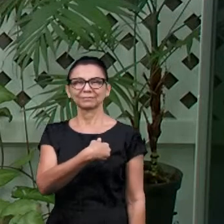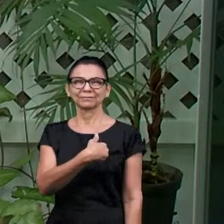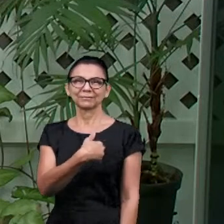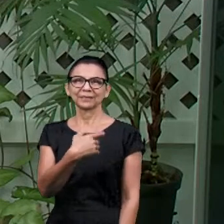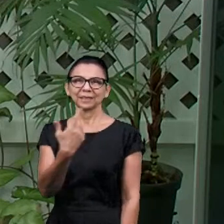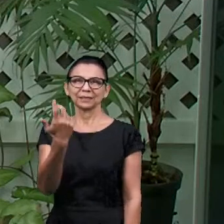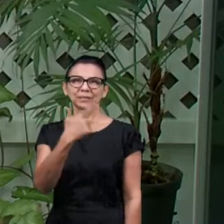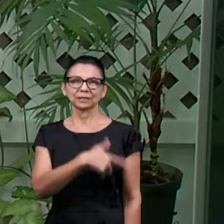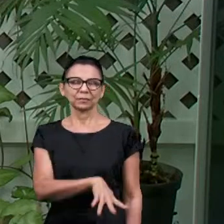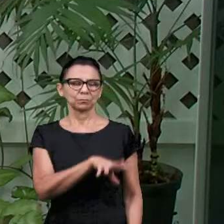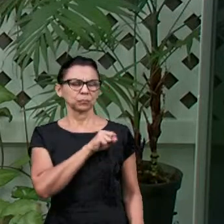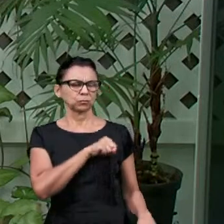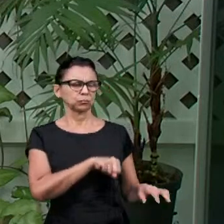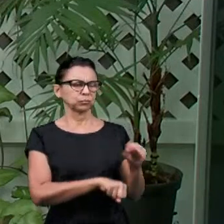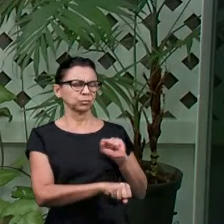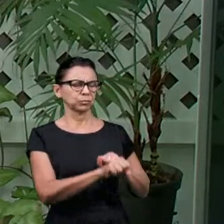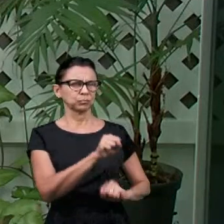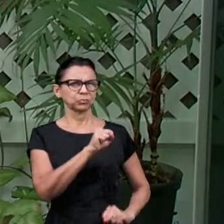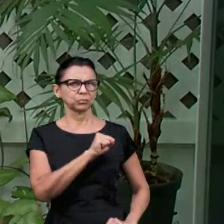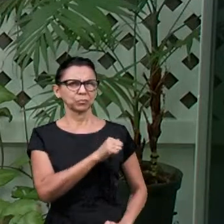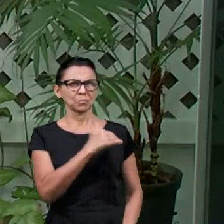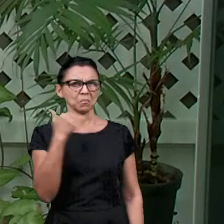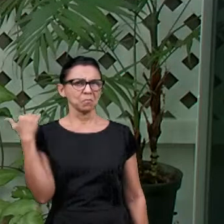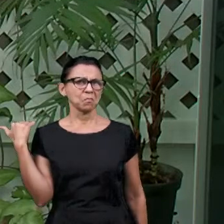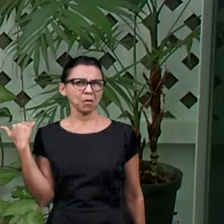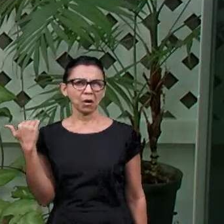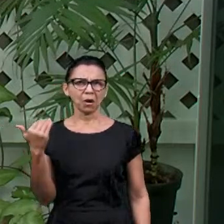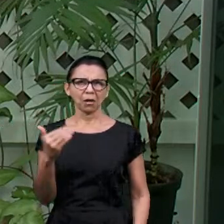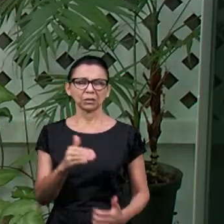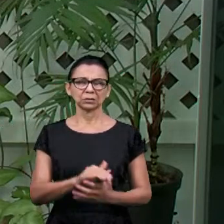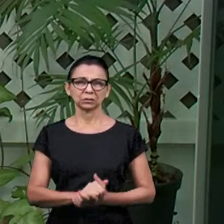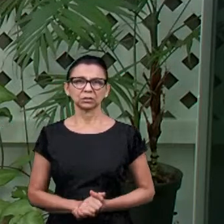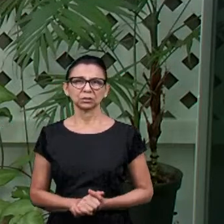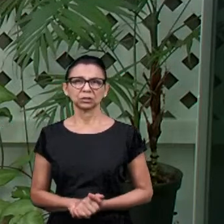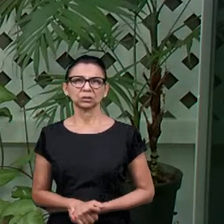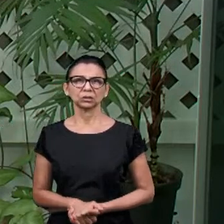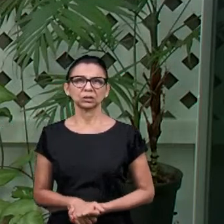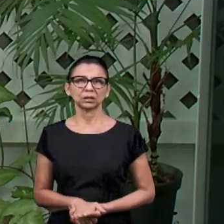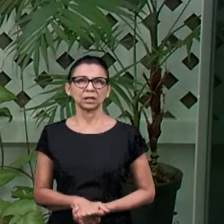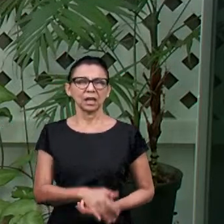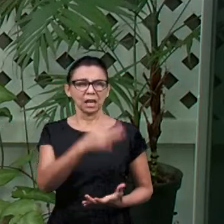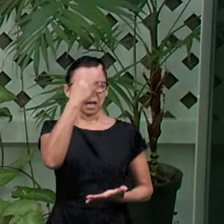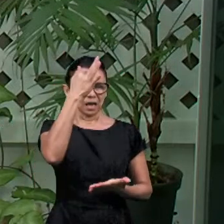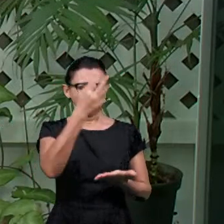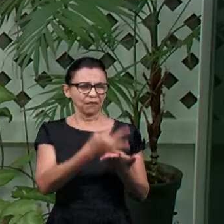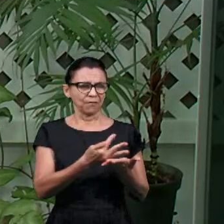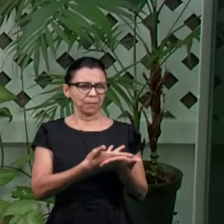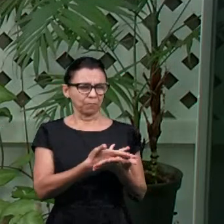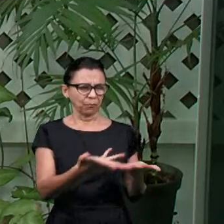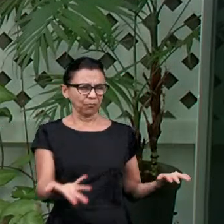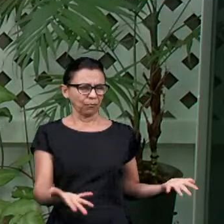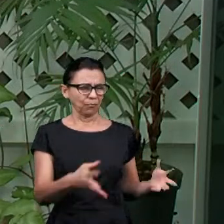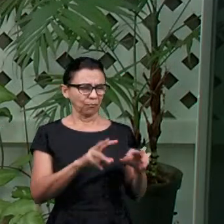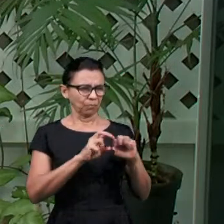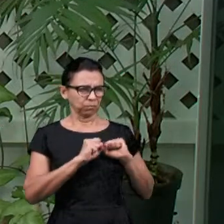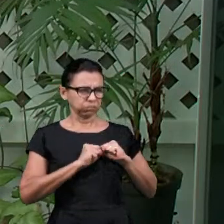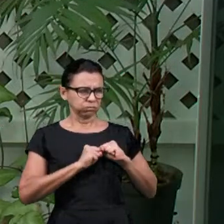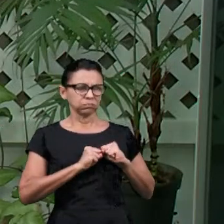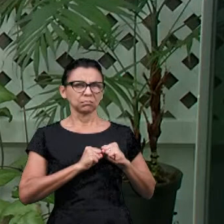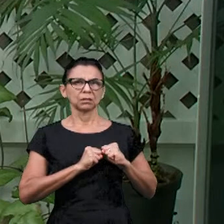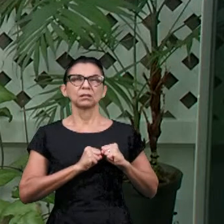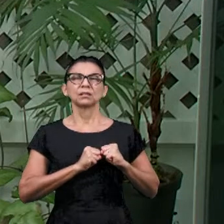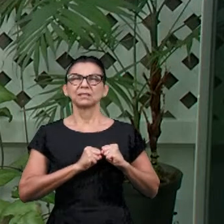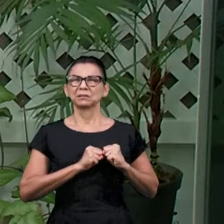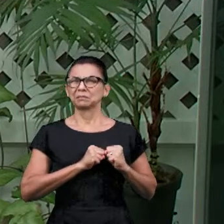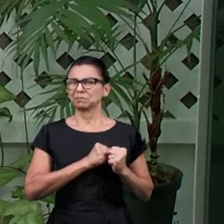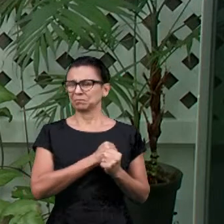aquilo, fermento, a morte da fé, o alimento misturado, lá